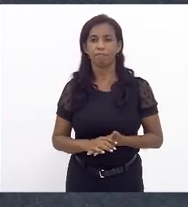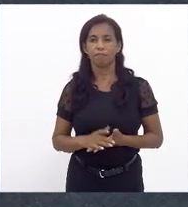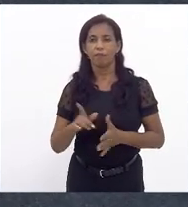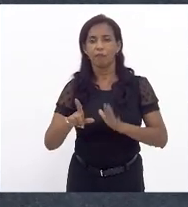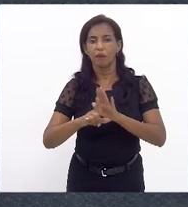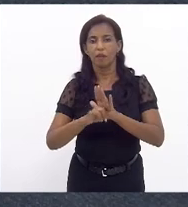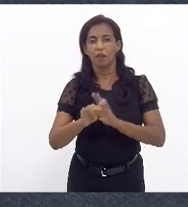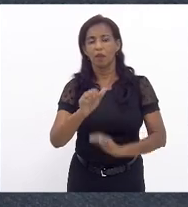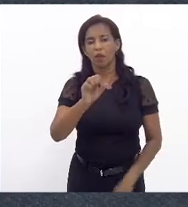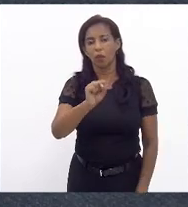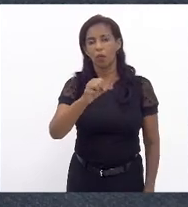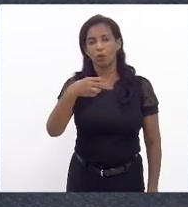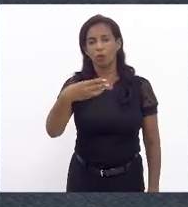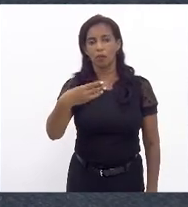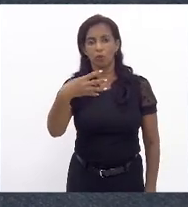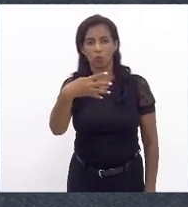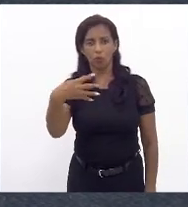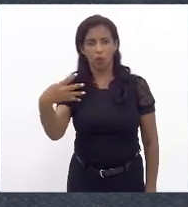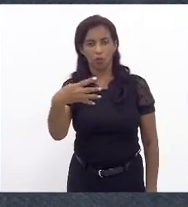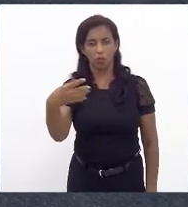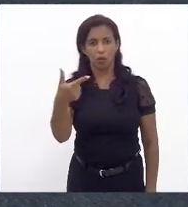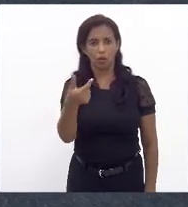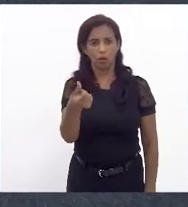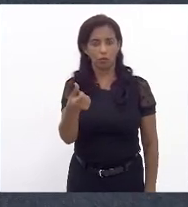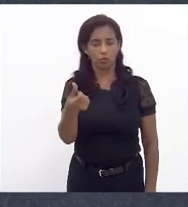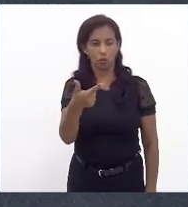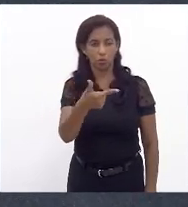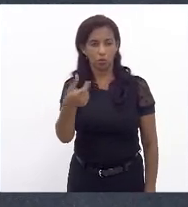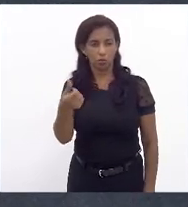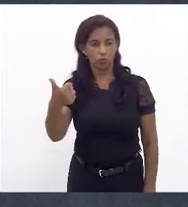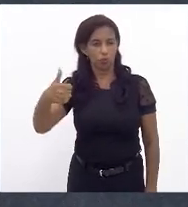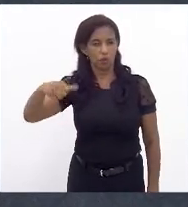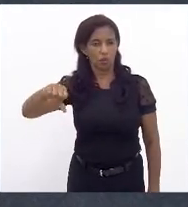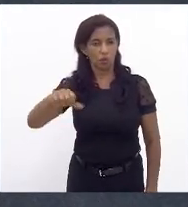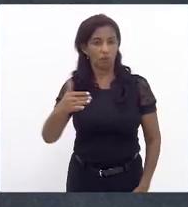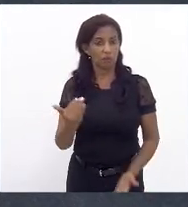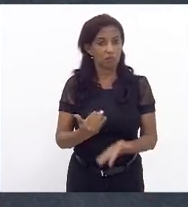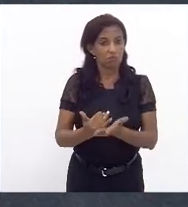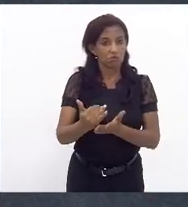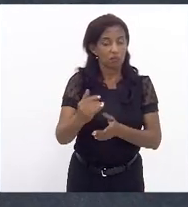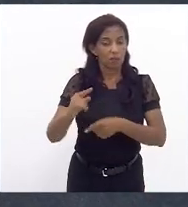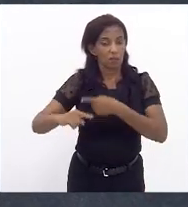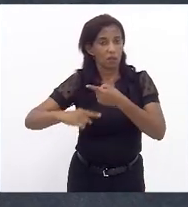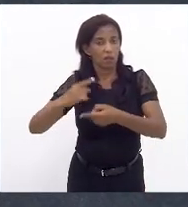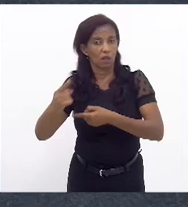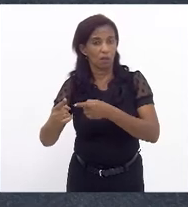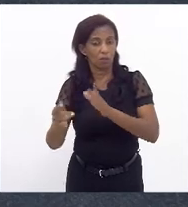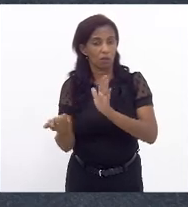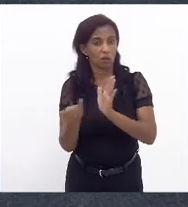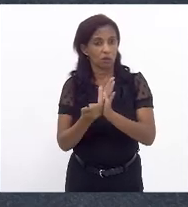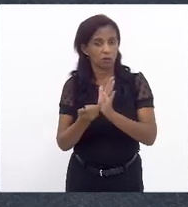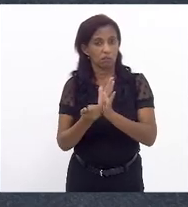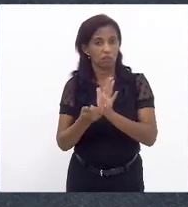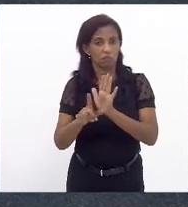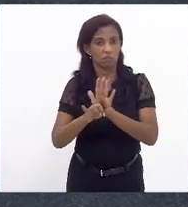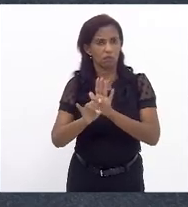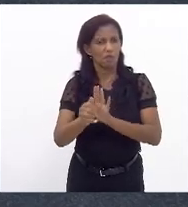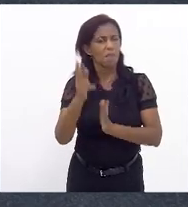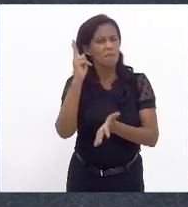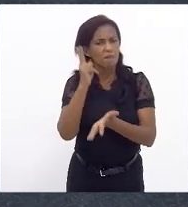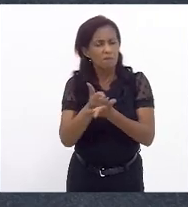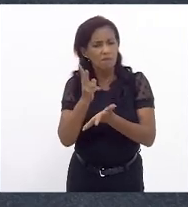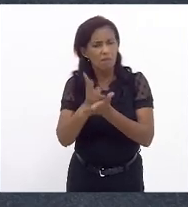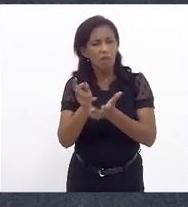Lei 8.344, em 2019, e desde então, após a edição da lei, mesmo